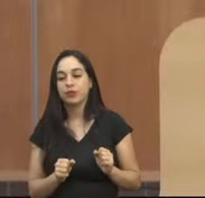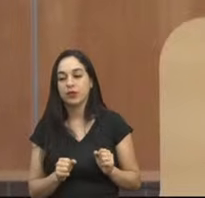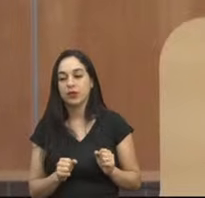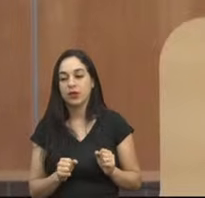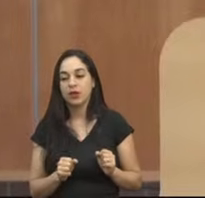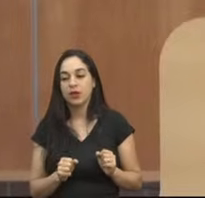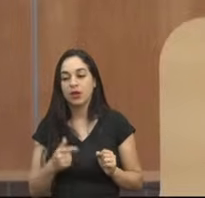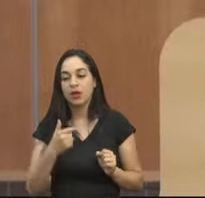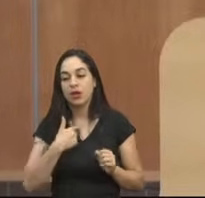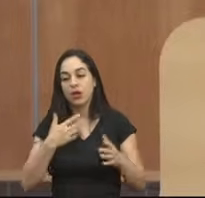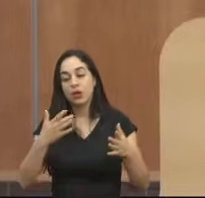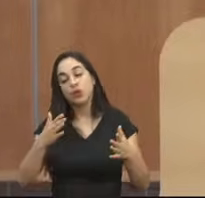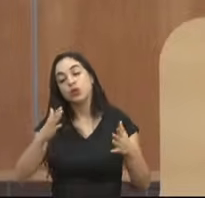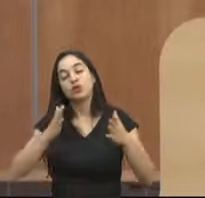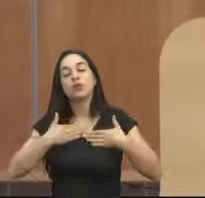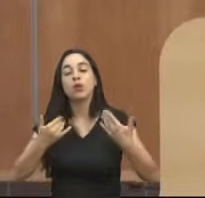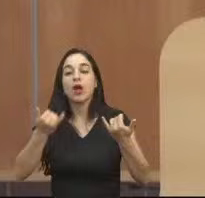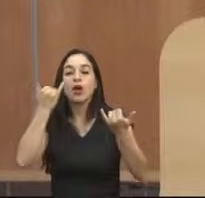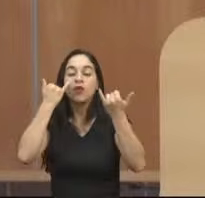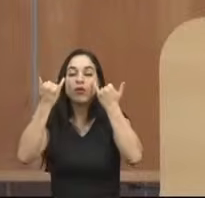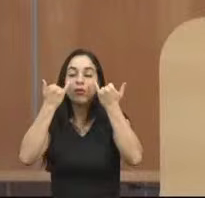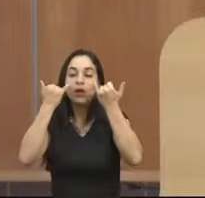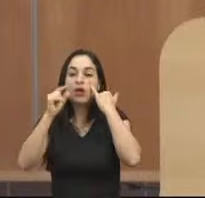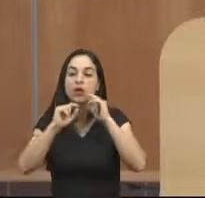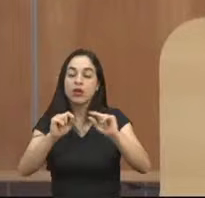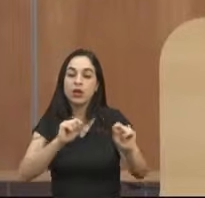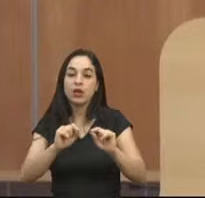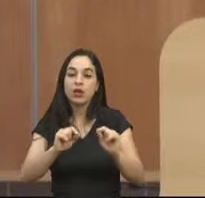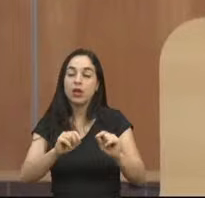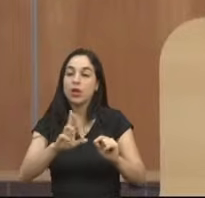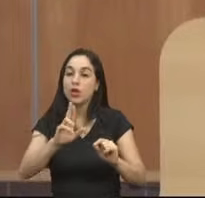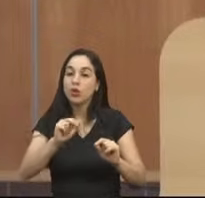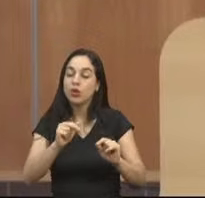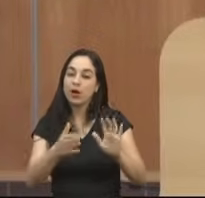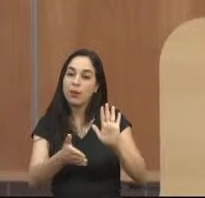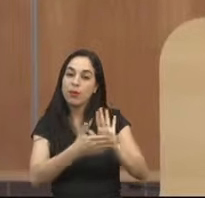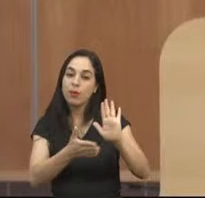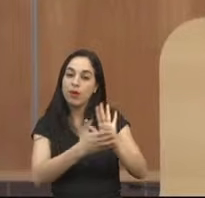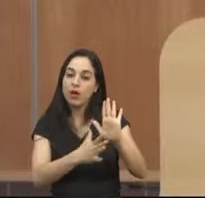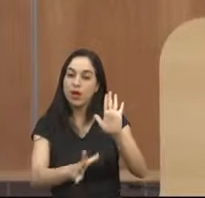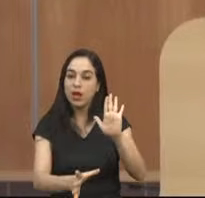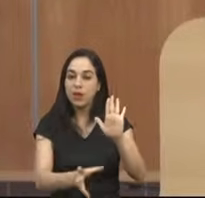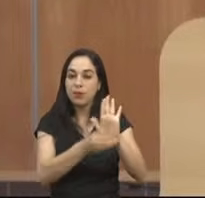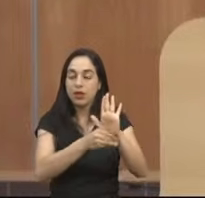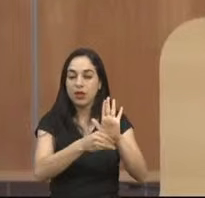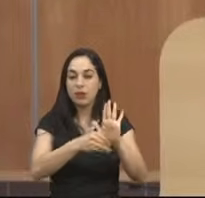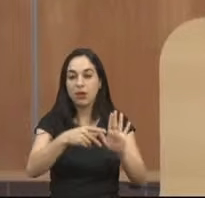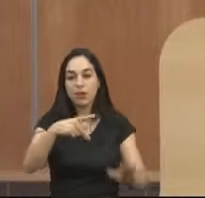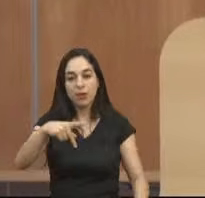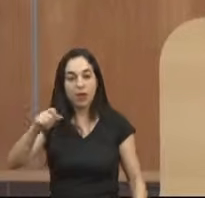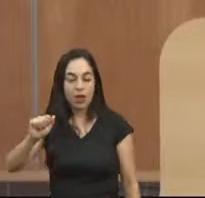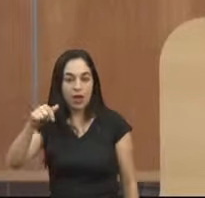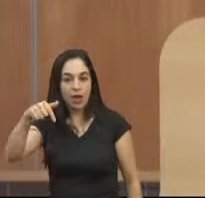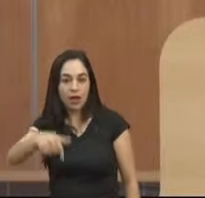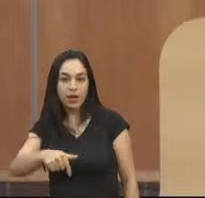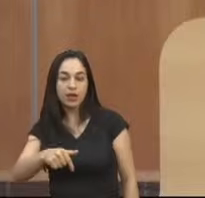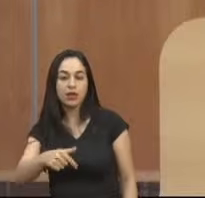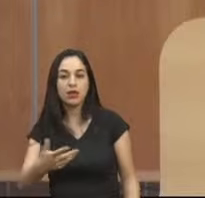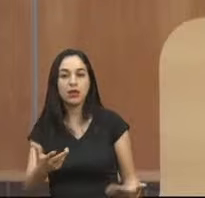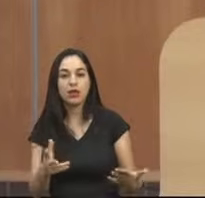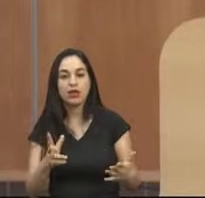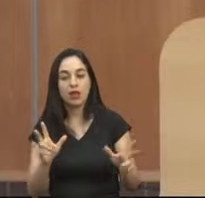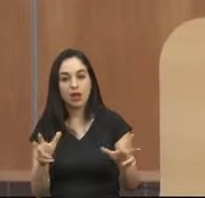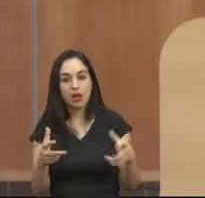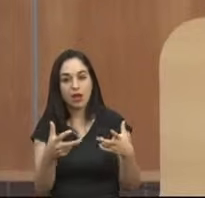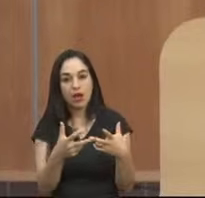E eu fiquei surpreso com a informação de que nunca havia sido proposto emenda para PPA aqui na Câmara. Dada a